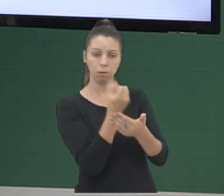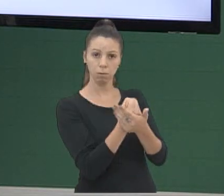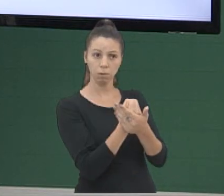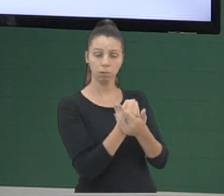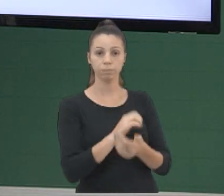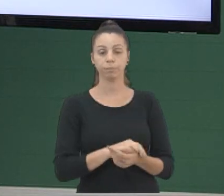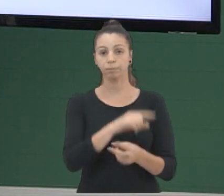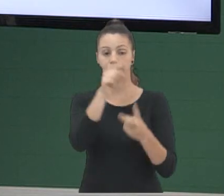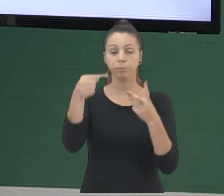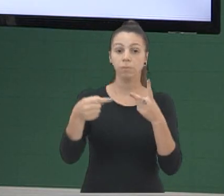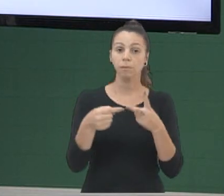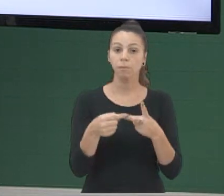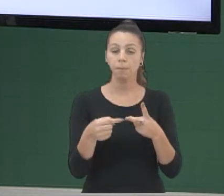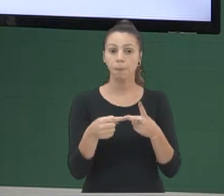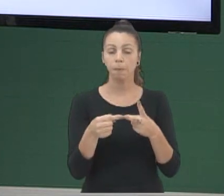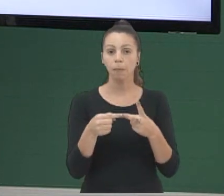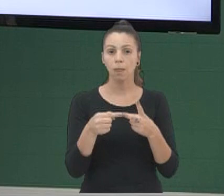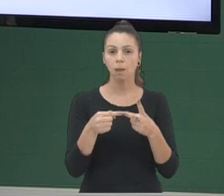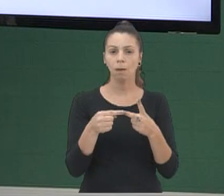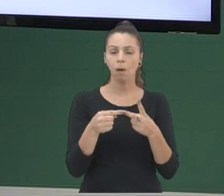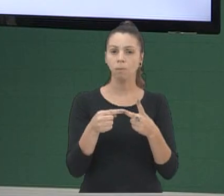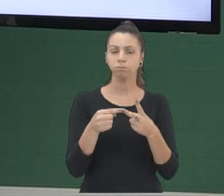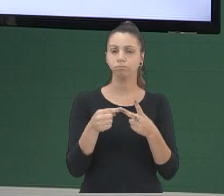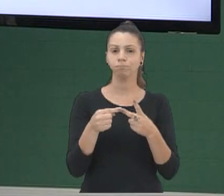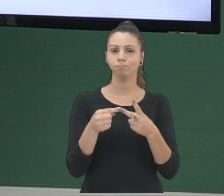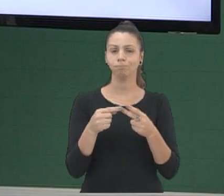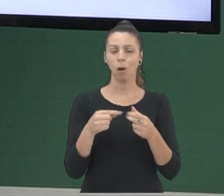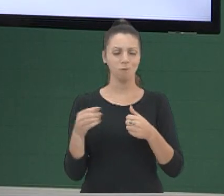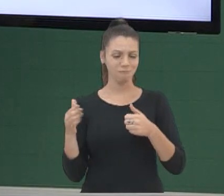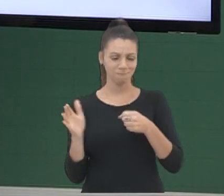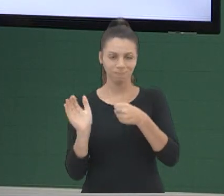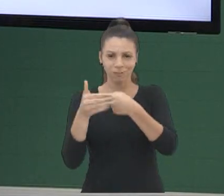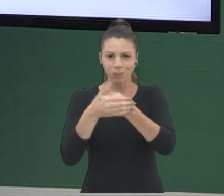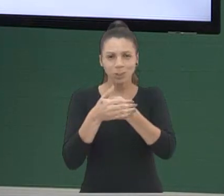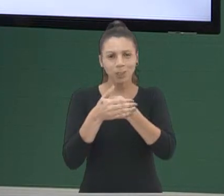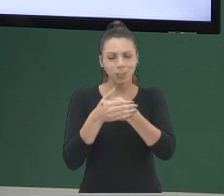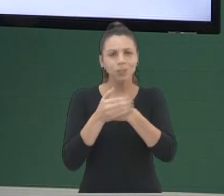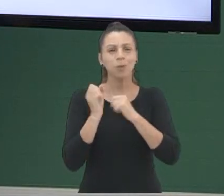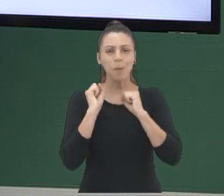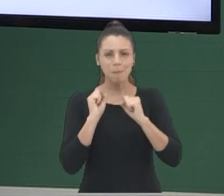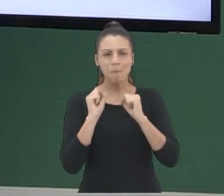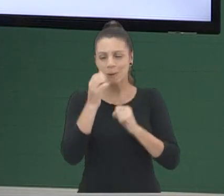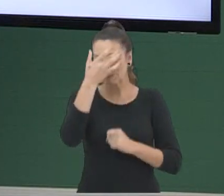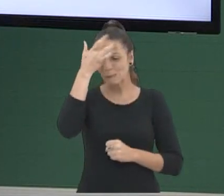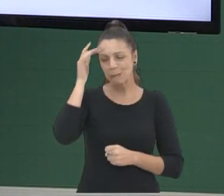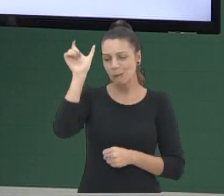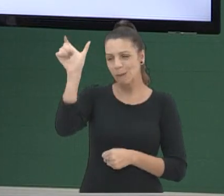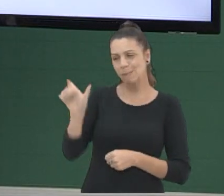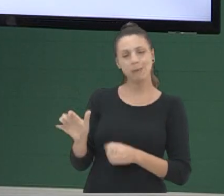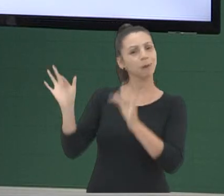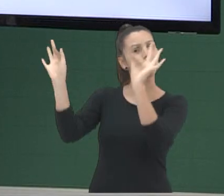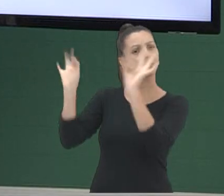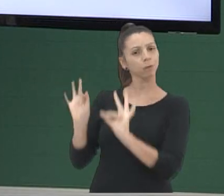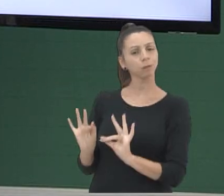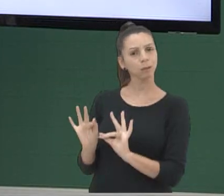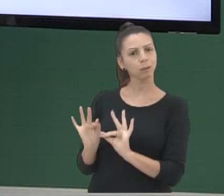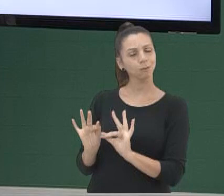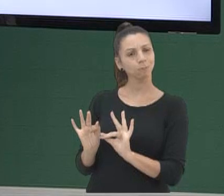Segundo, você acha que algo clandestino pode fazer alguém feliz? Eu não sei o que você respondeu, mas eu acho que